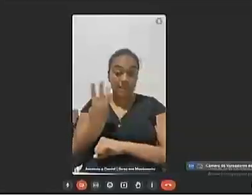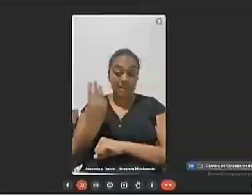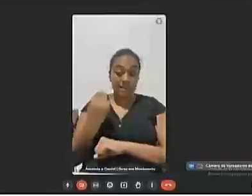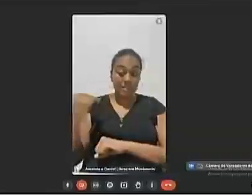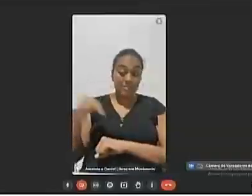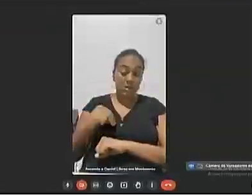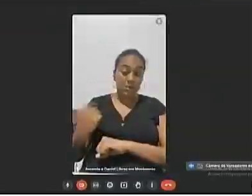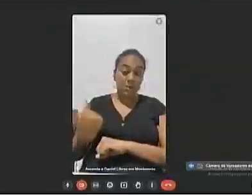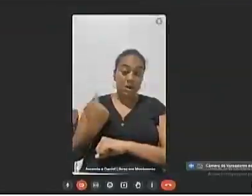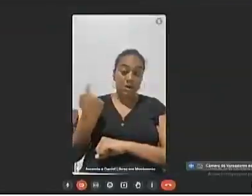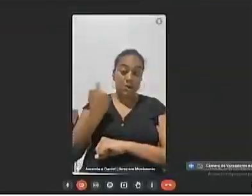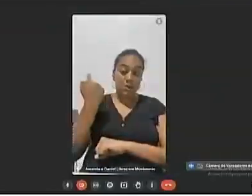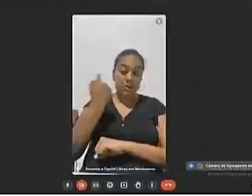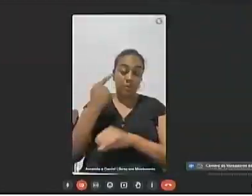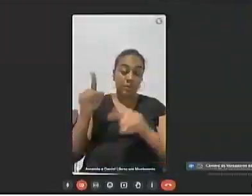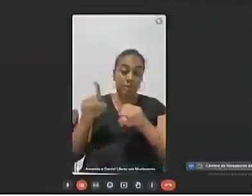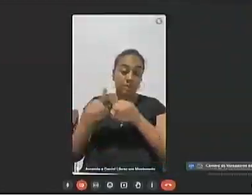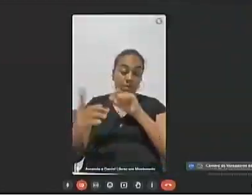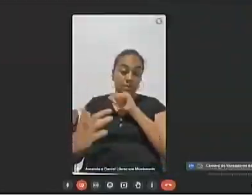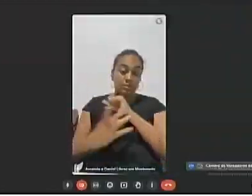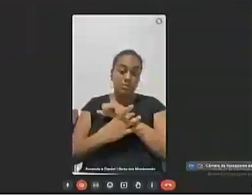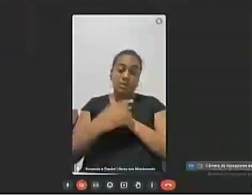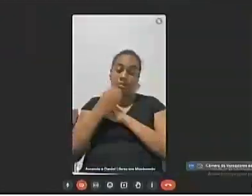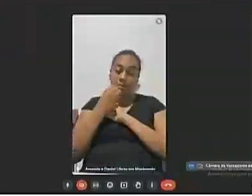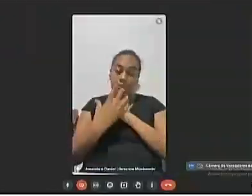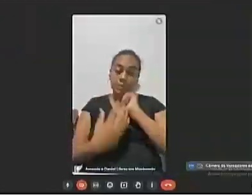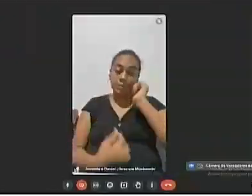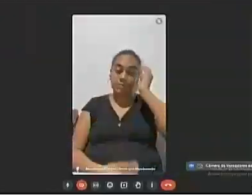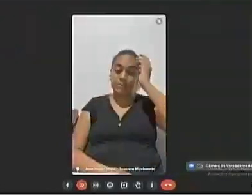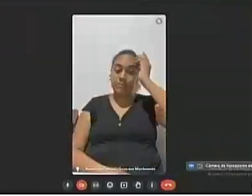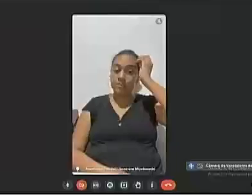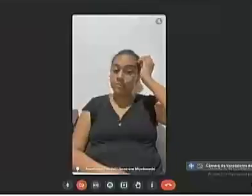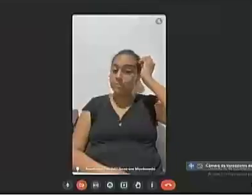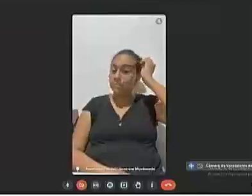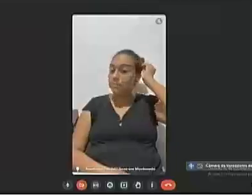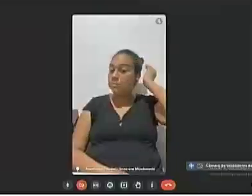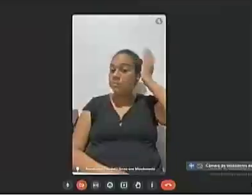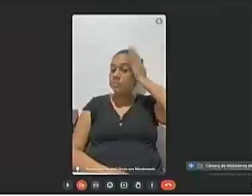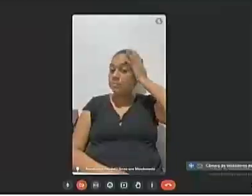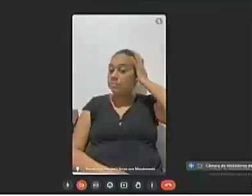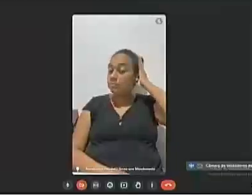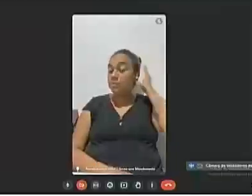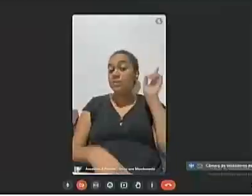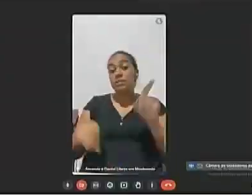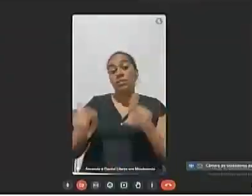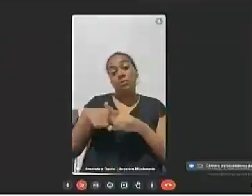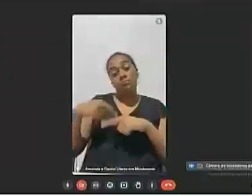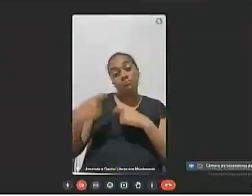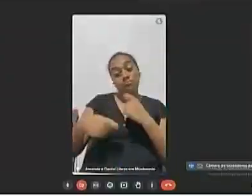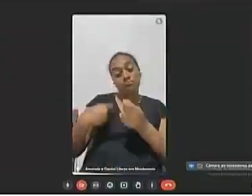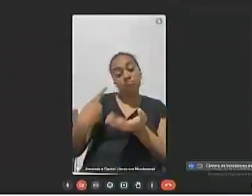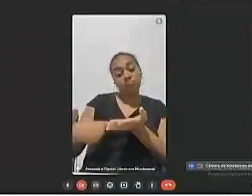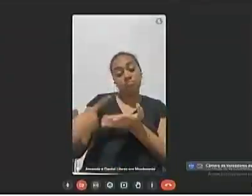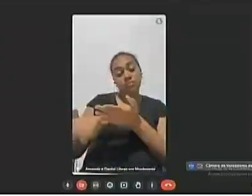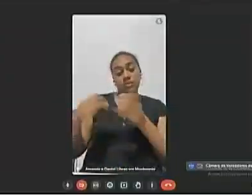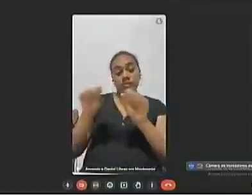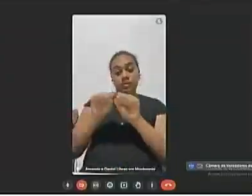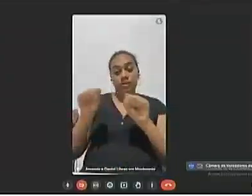né? Uma margem de segurança muito boa. Isso faz parte do orçamento, esse sistema nessas